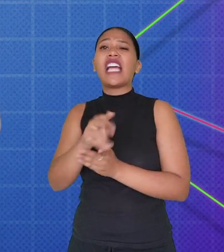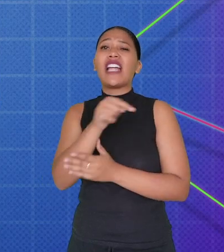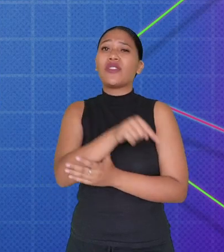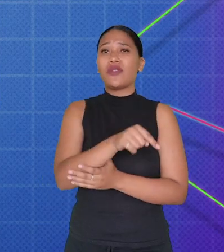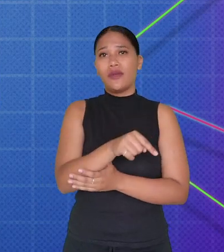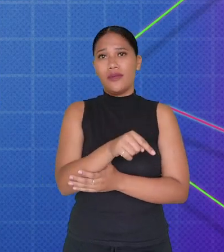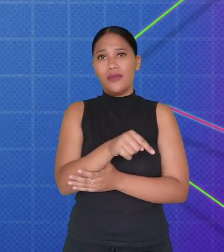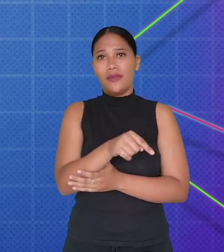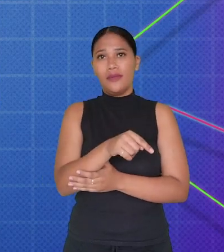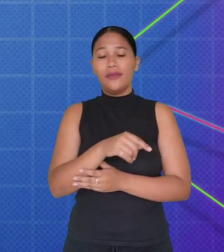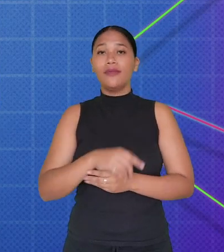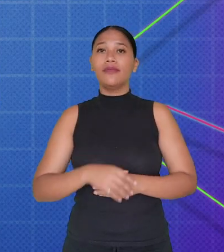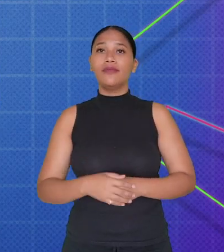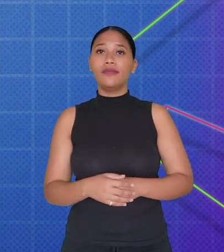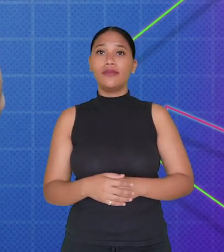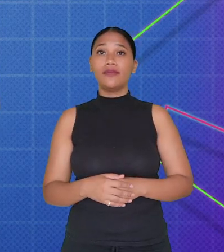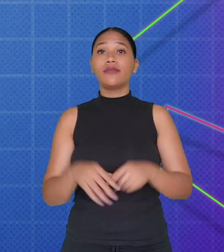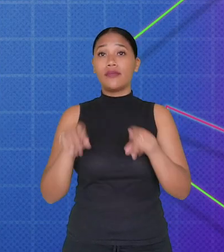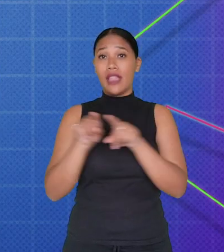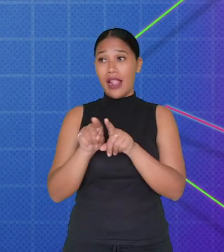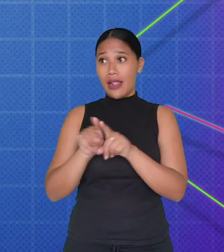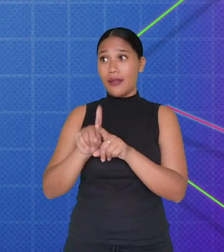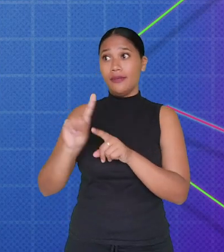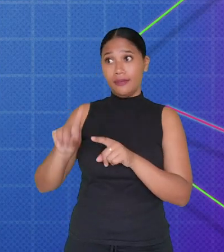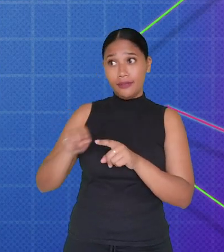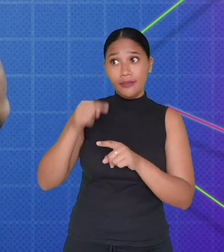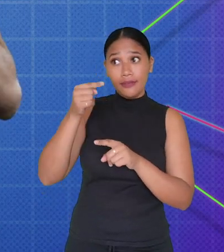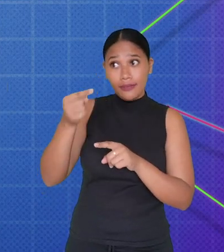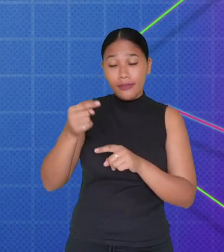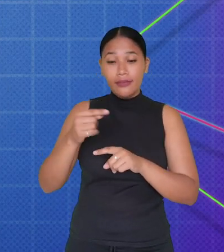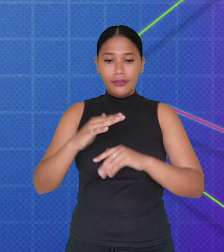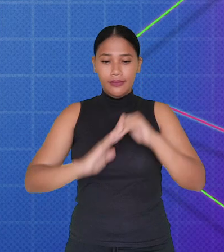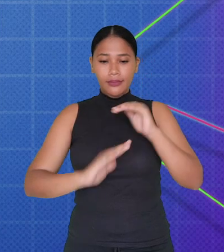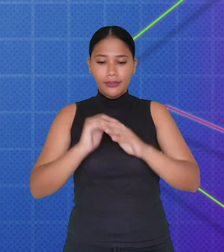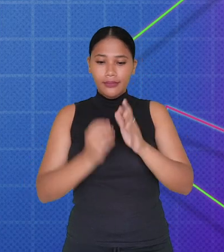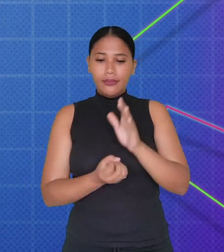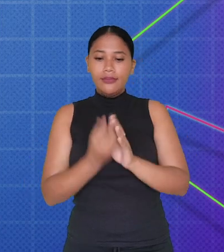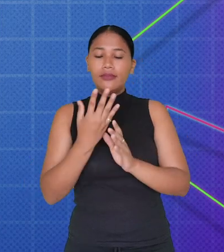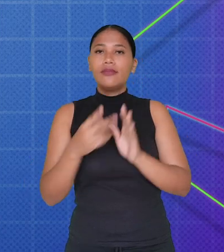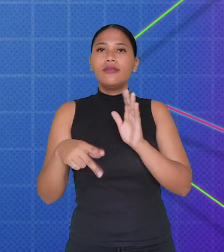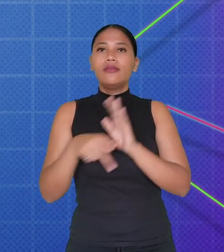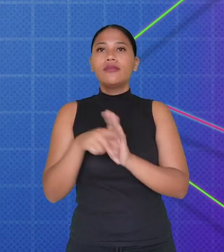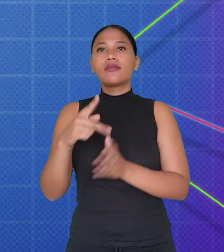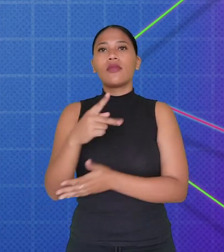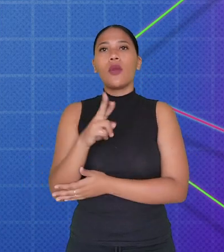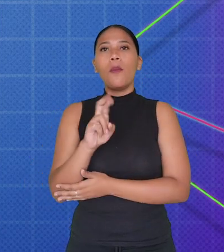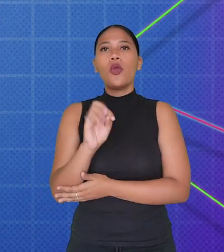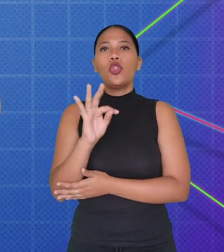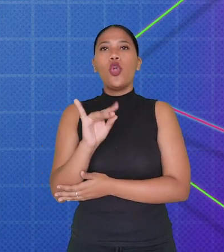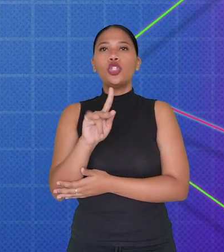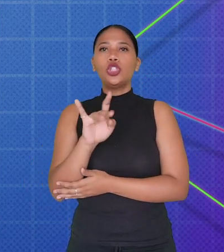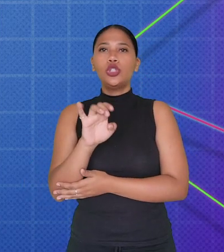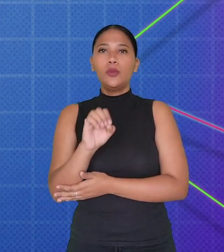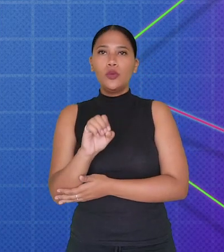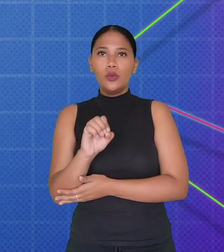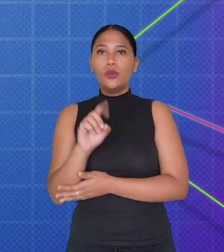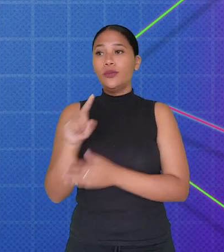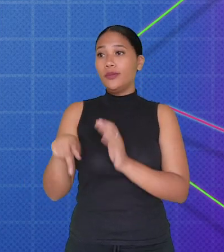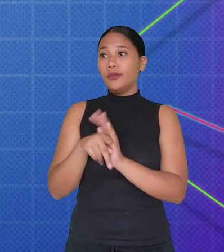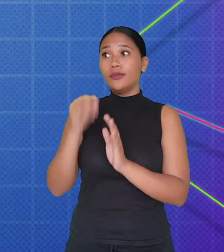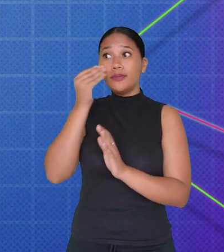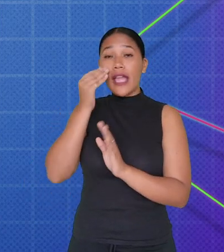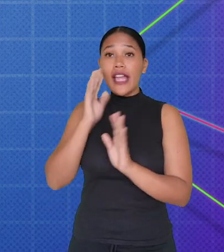sejam utilizados no jogo Final além dos Place Roses os desenvolvedores também podem criar protótipos para testes iniciais